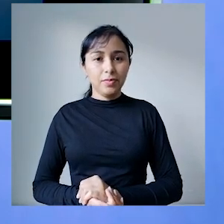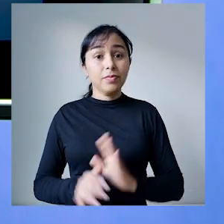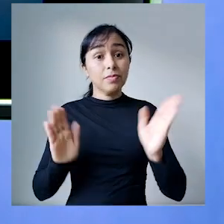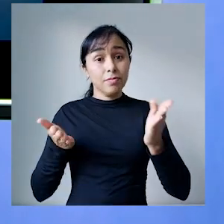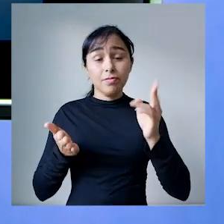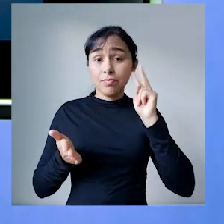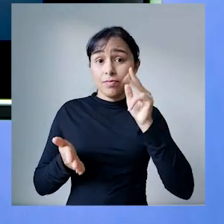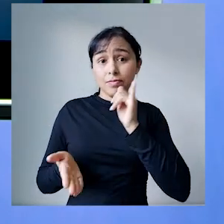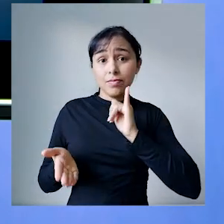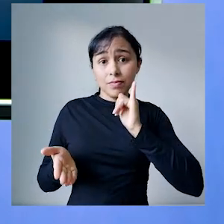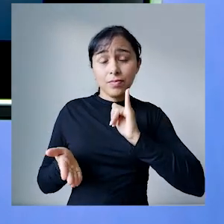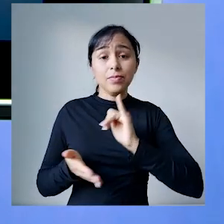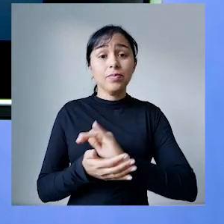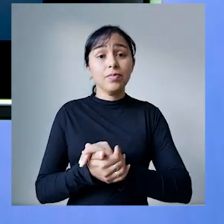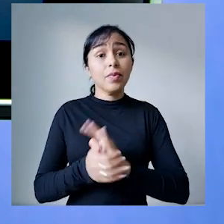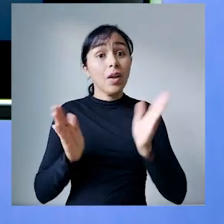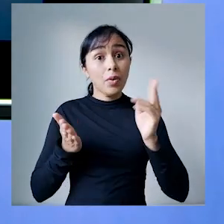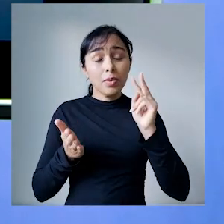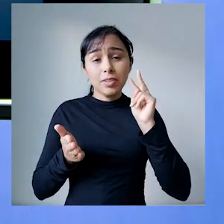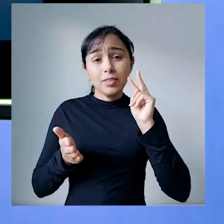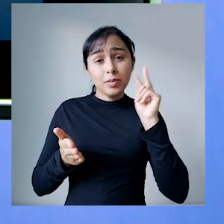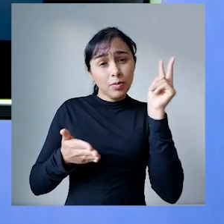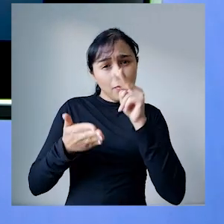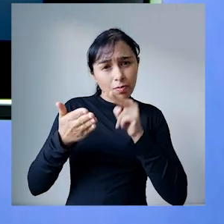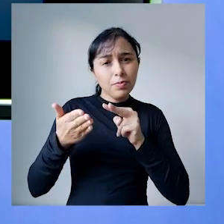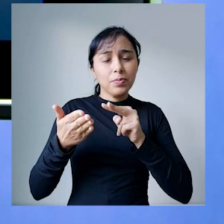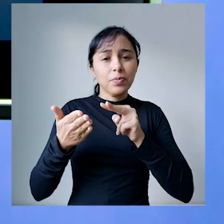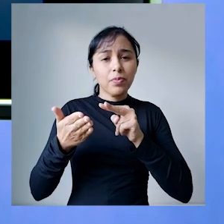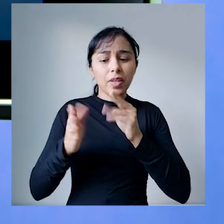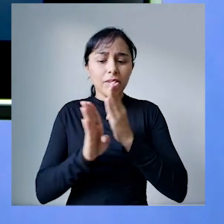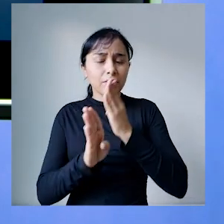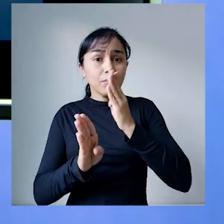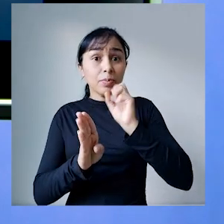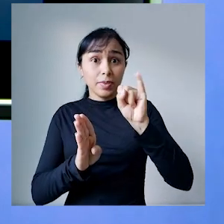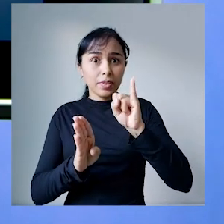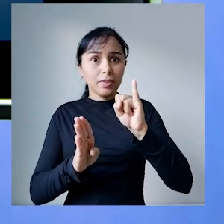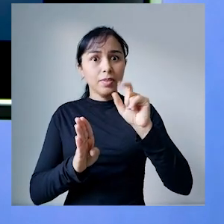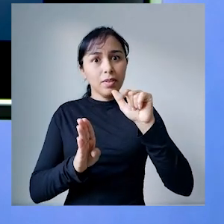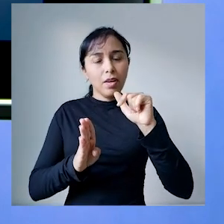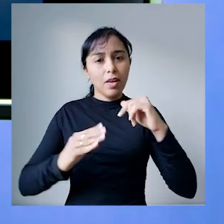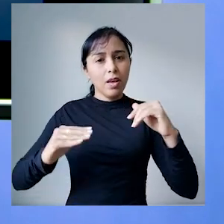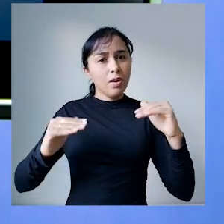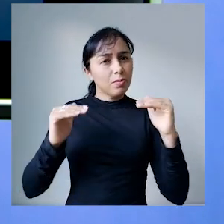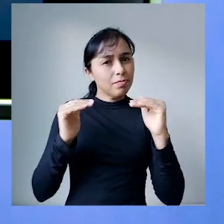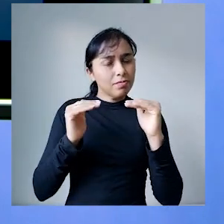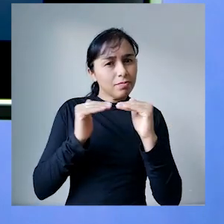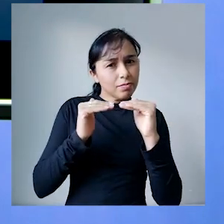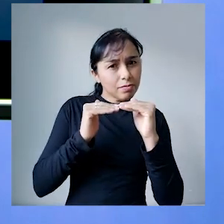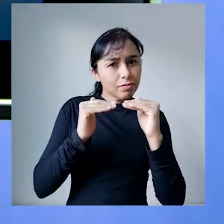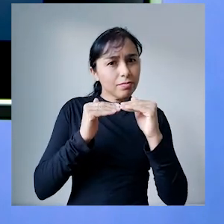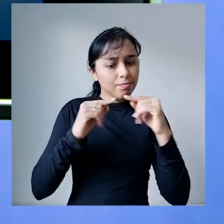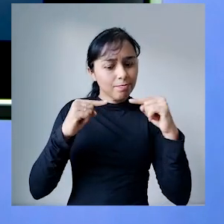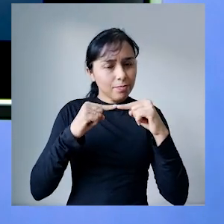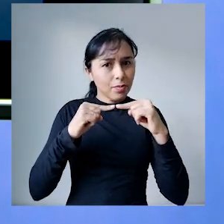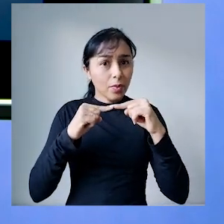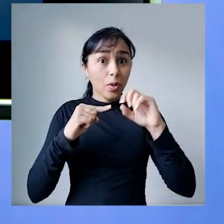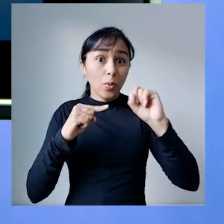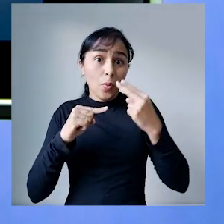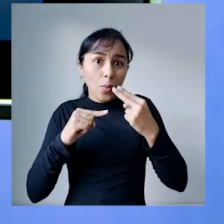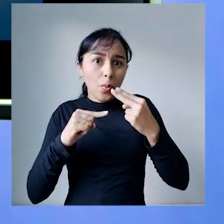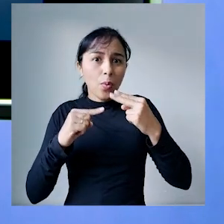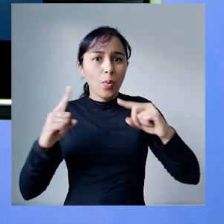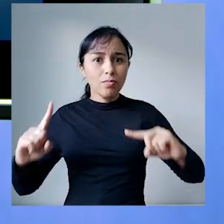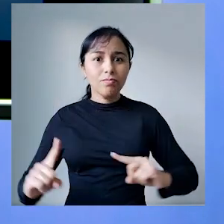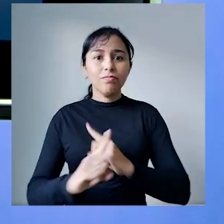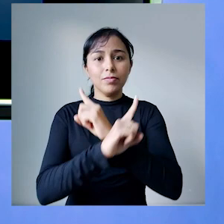Então vamos aqui para um exemplo. A gente vai tratar primeiro em descobrir se as grandezas vão ser diretamente ou